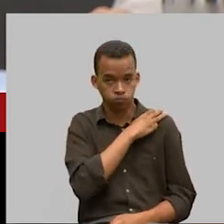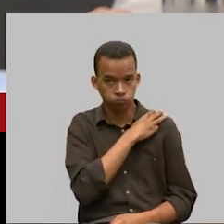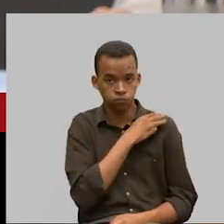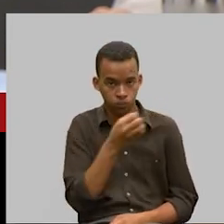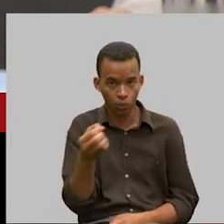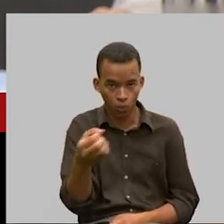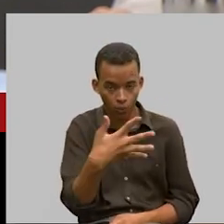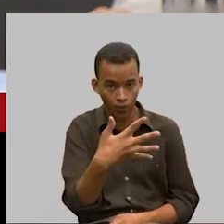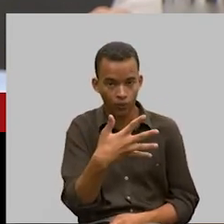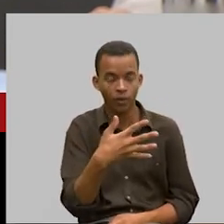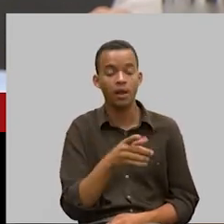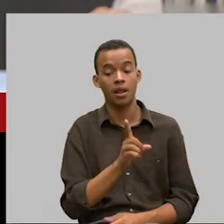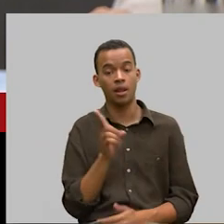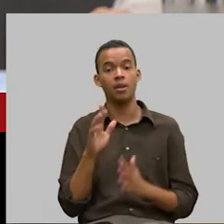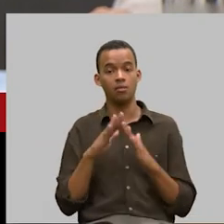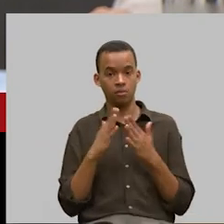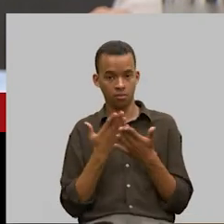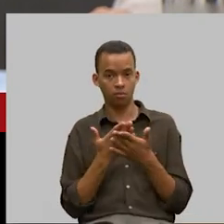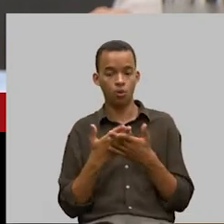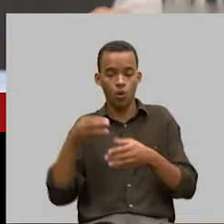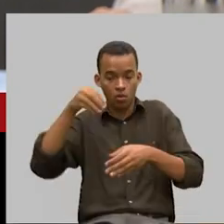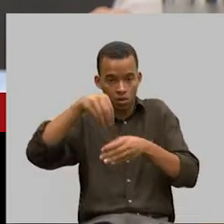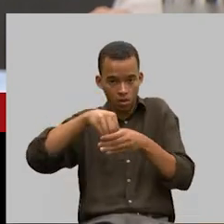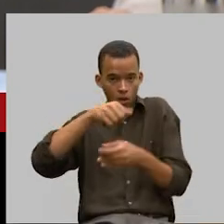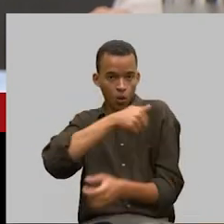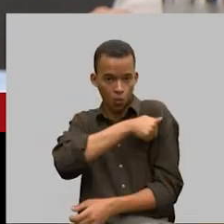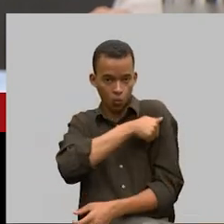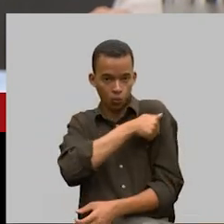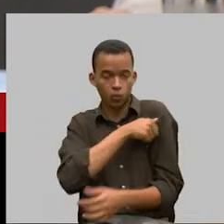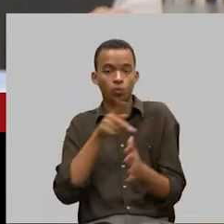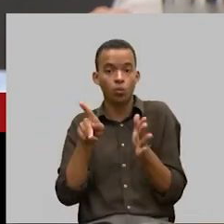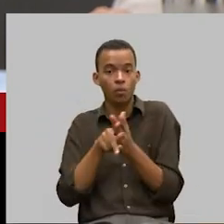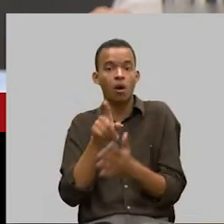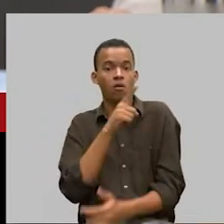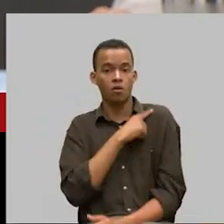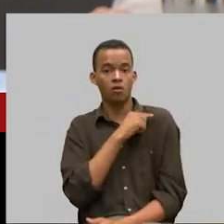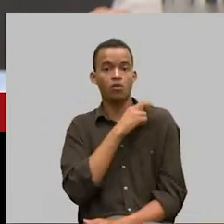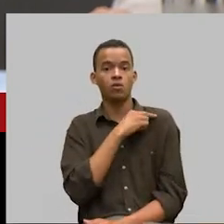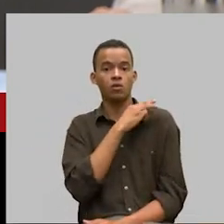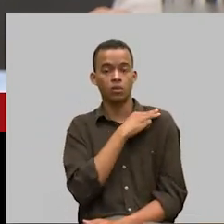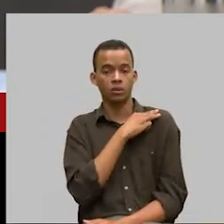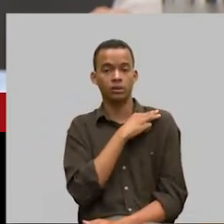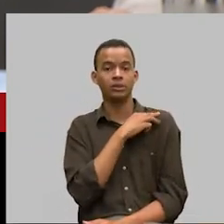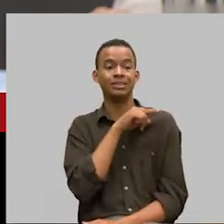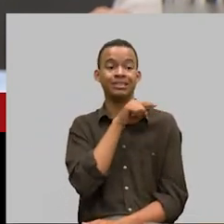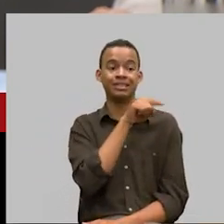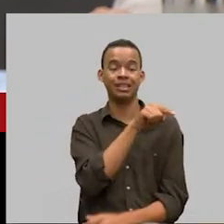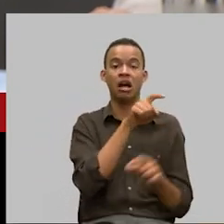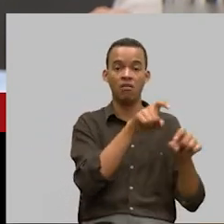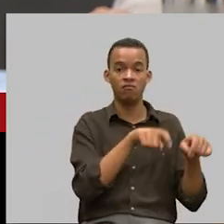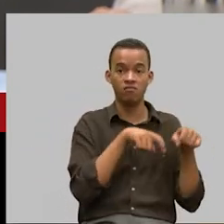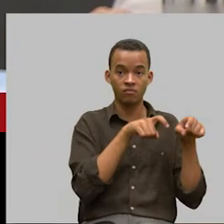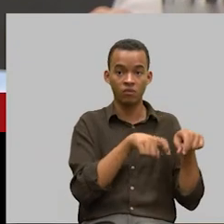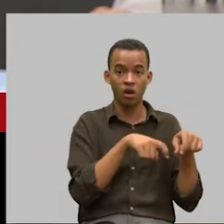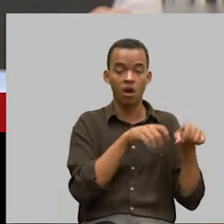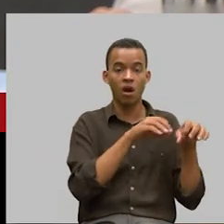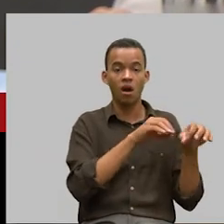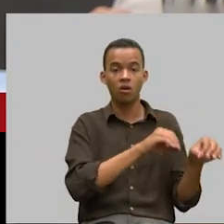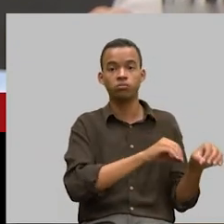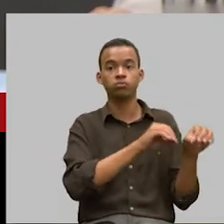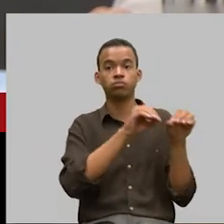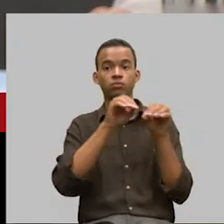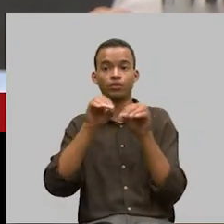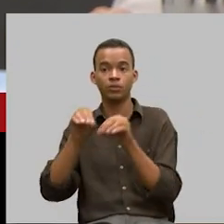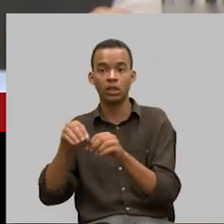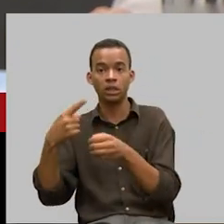eh do ensino médio que tão vindo do campo para paraas cidades estudarem a gente tem